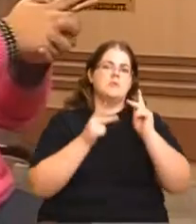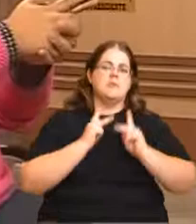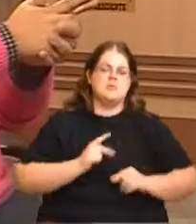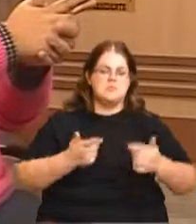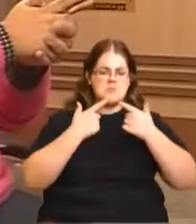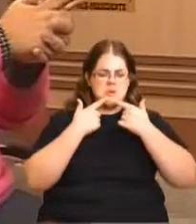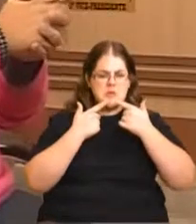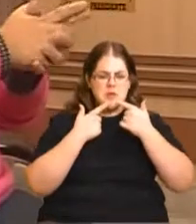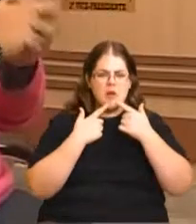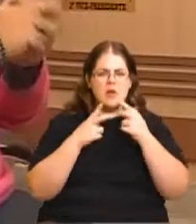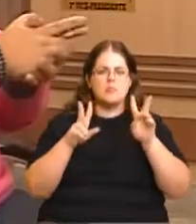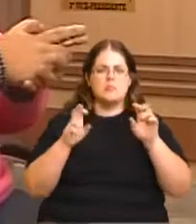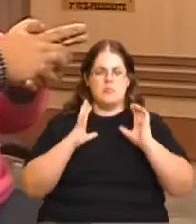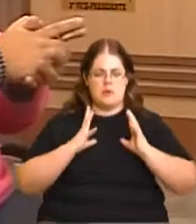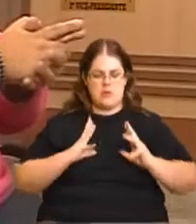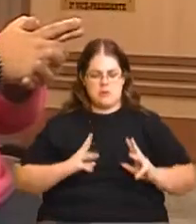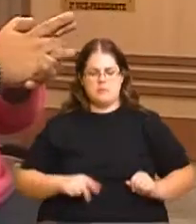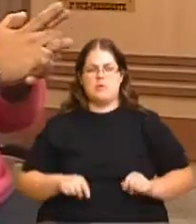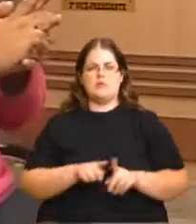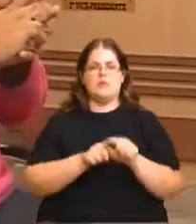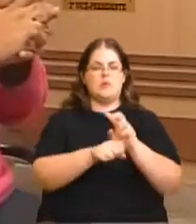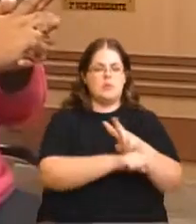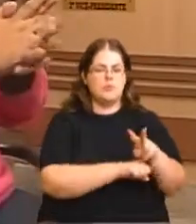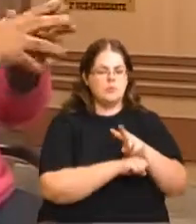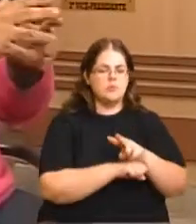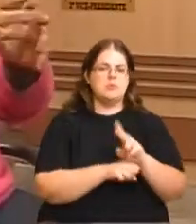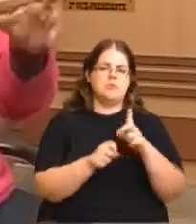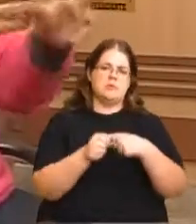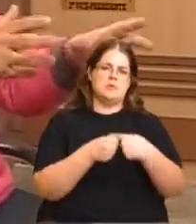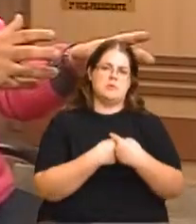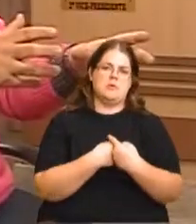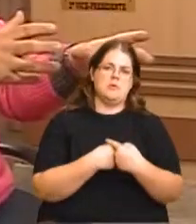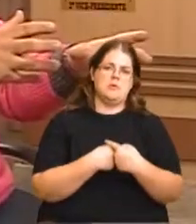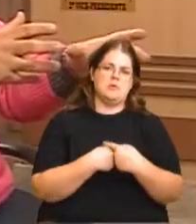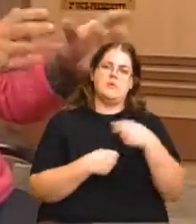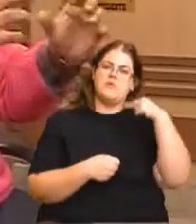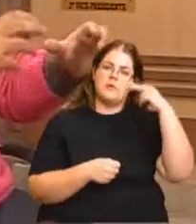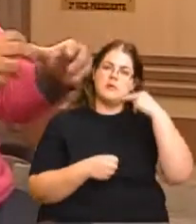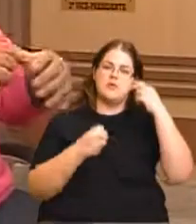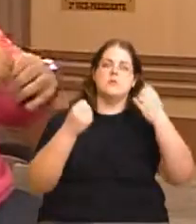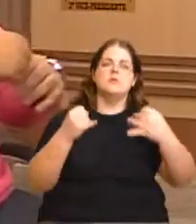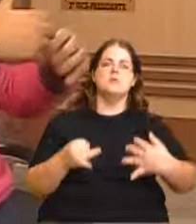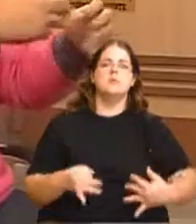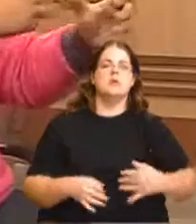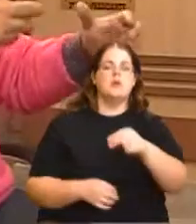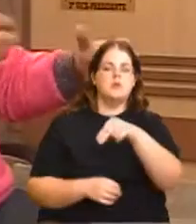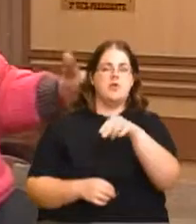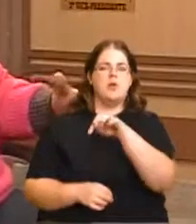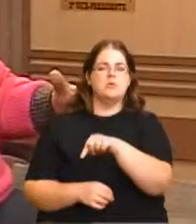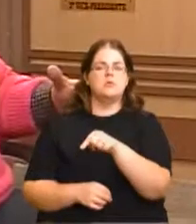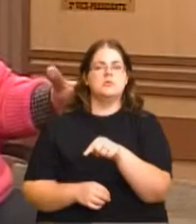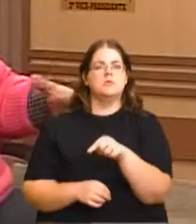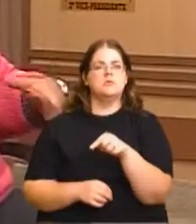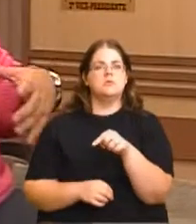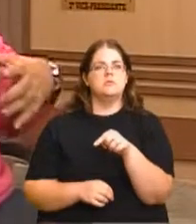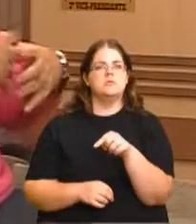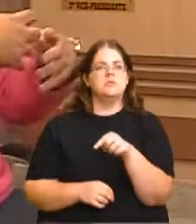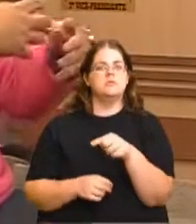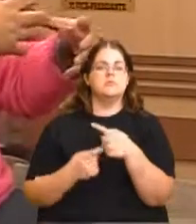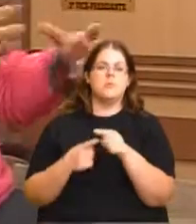à limpeza, né, manutenção da cidade, e o vereador falava da Zona Norte, nós ouvimos isso quase